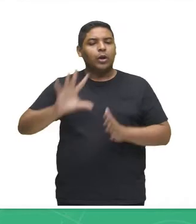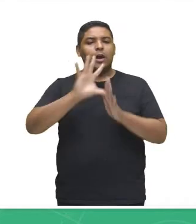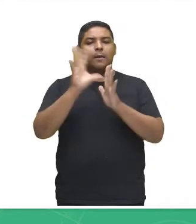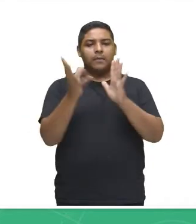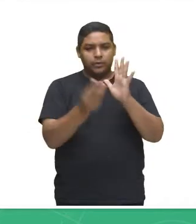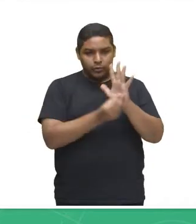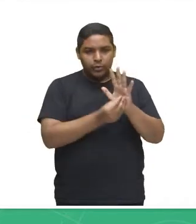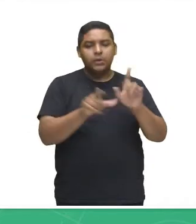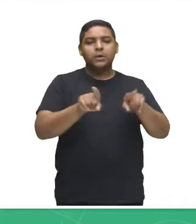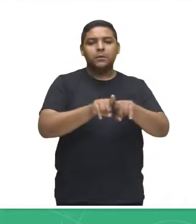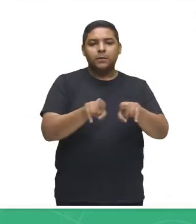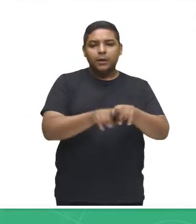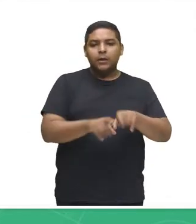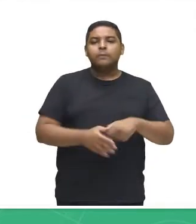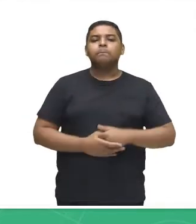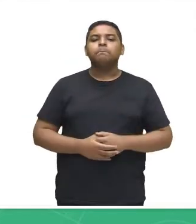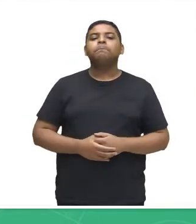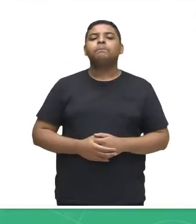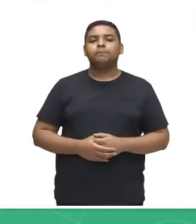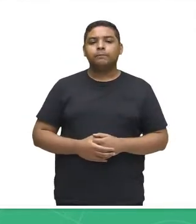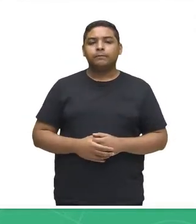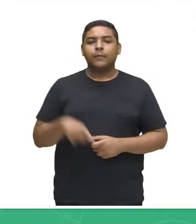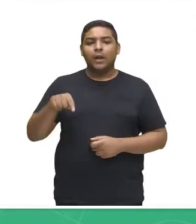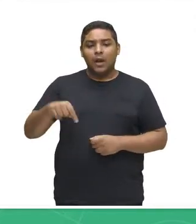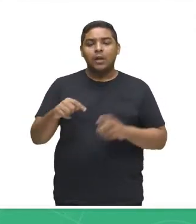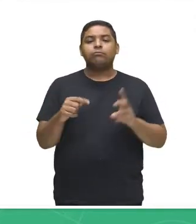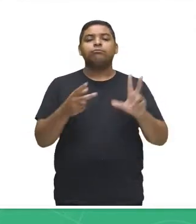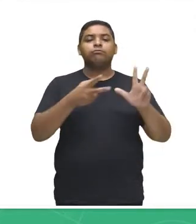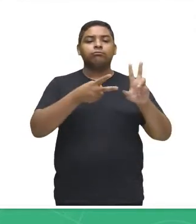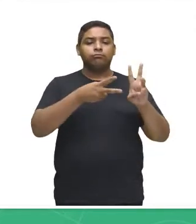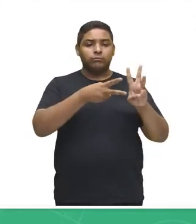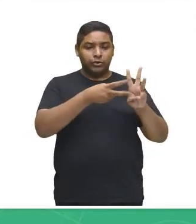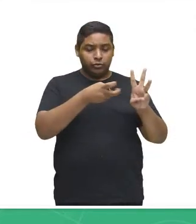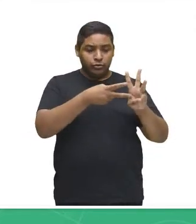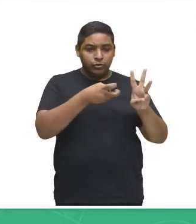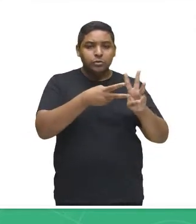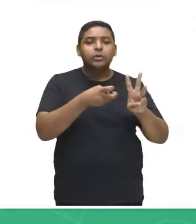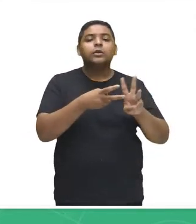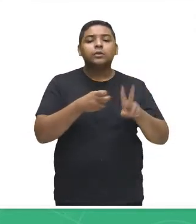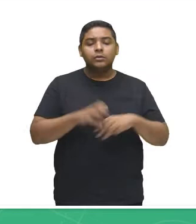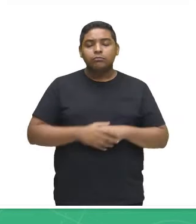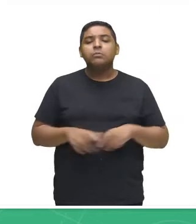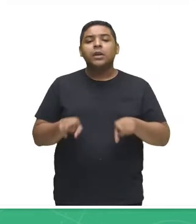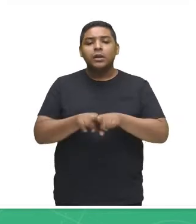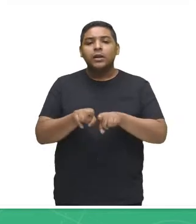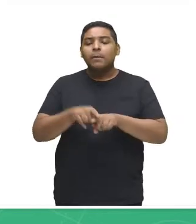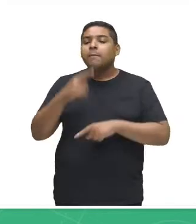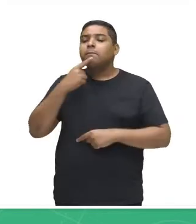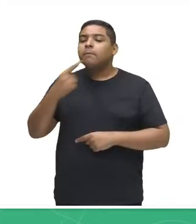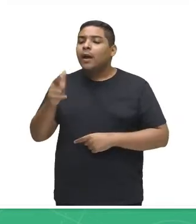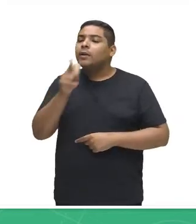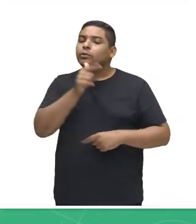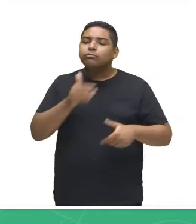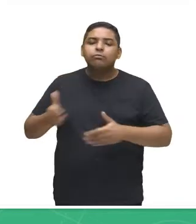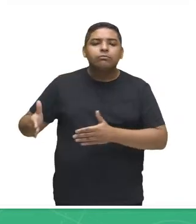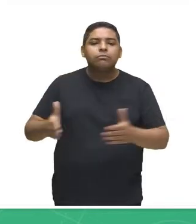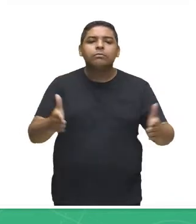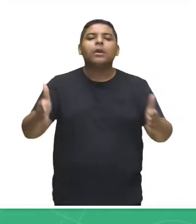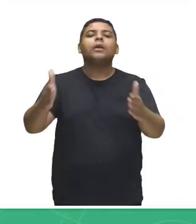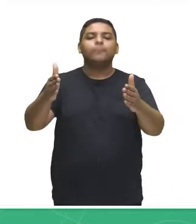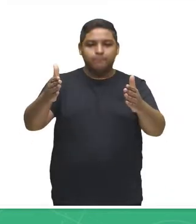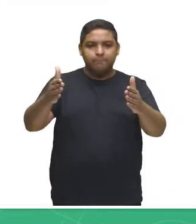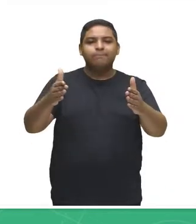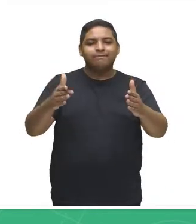civilizações amazônicas, civilizações indígenas, elas também se alojavam em torno dos nossos grandes rios. Por quê? Pelo mesmo